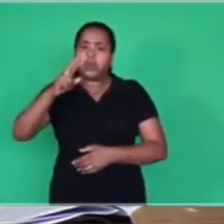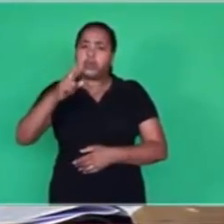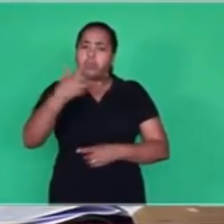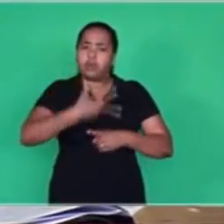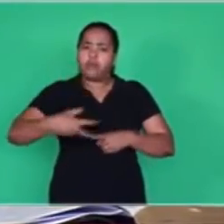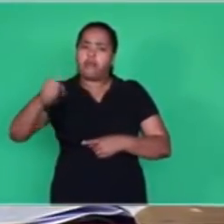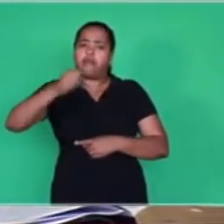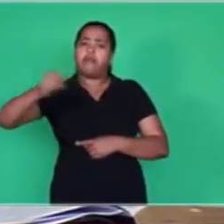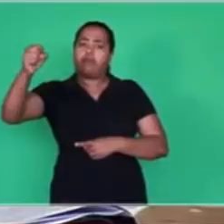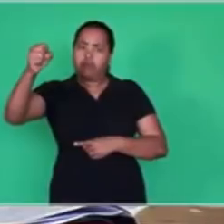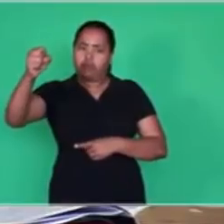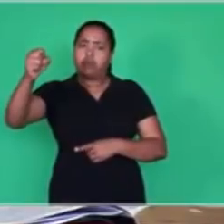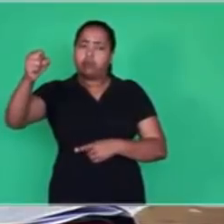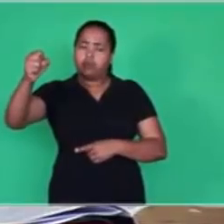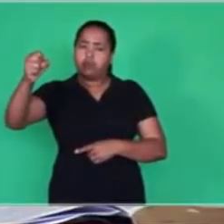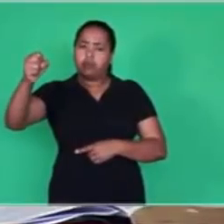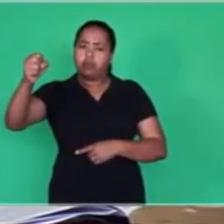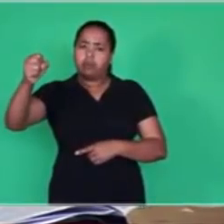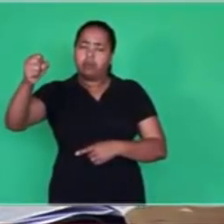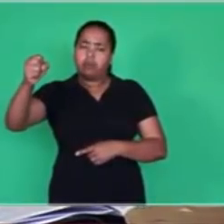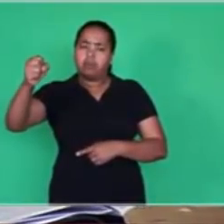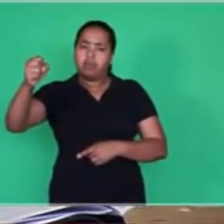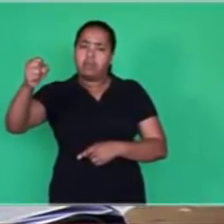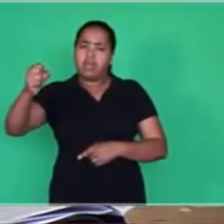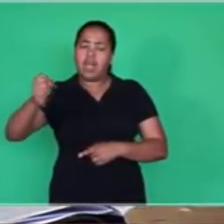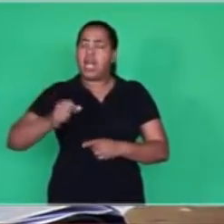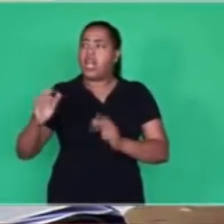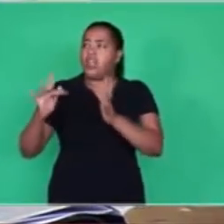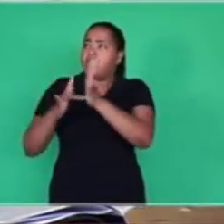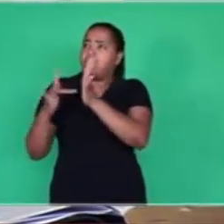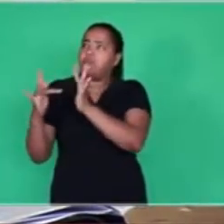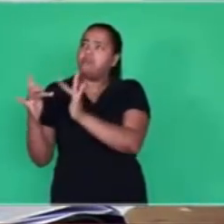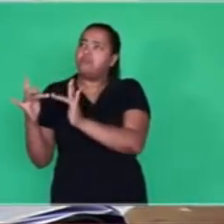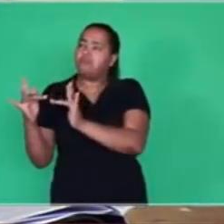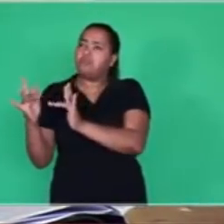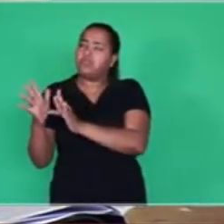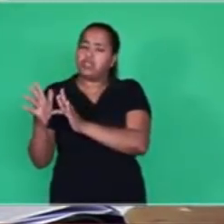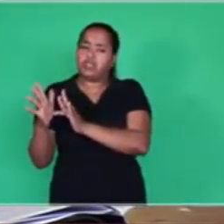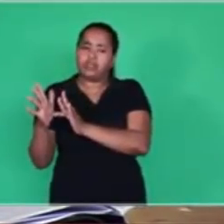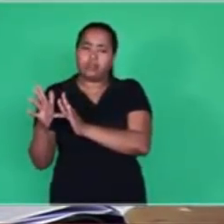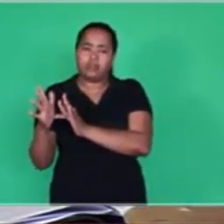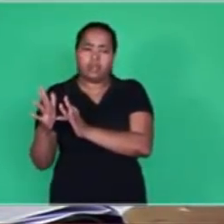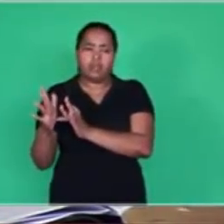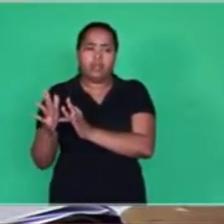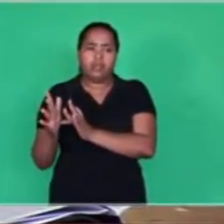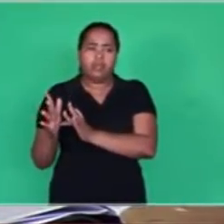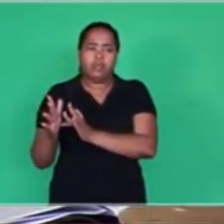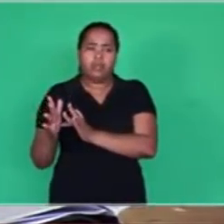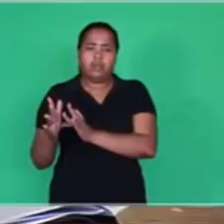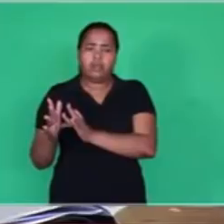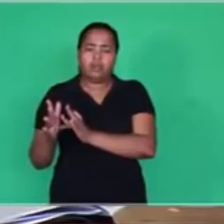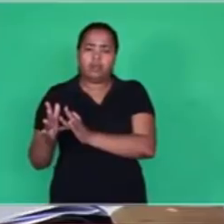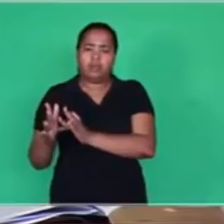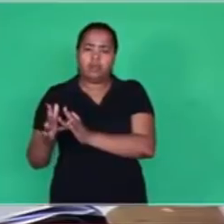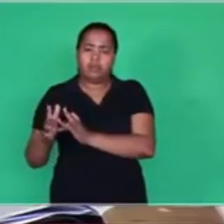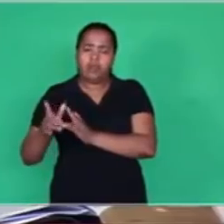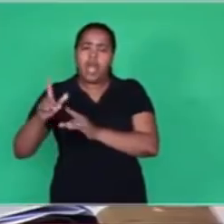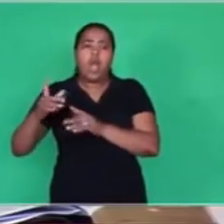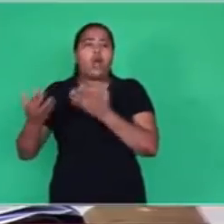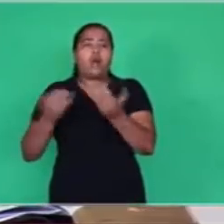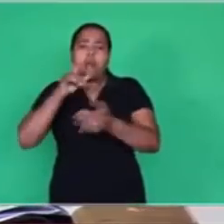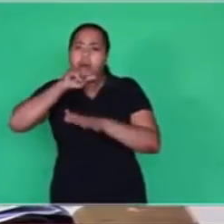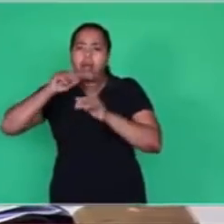que ele vai descer com a praga. Ele não vai pegar, Jesus não vem com a arma, vamos lutar por Jesus aqui. Não, a igreja não vai nem estar